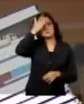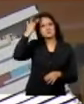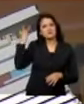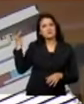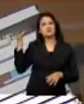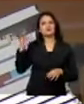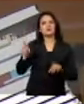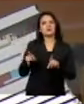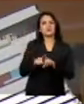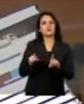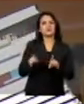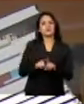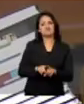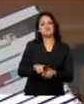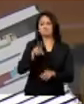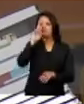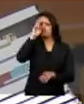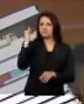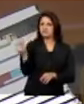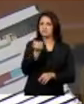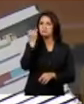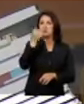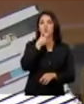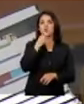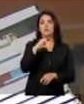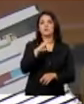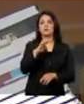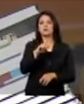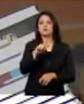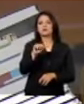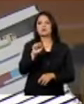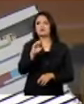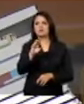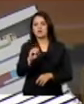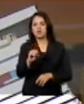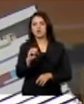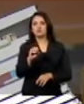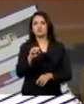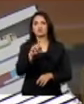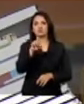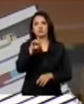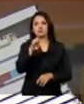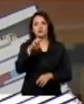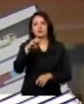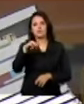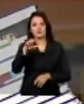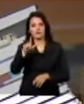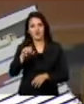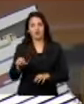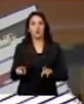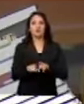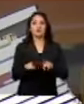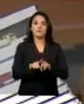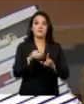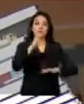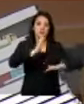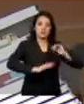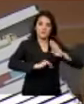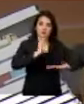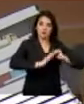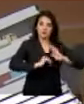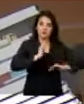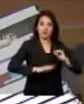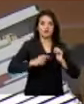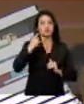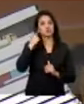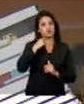mestres, Celso Antônio Bandeira de Mello, e pelos profissionais da advocacia Veiga Zancaner Bandeira